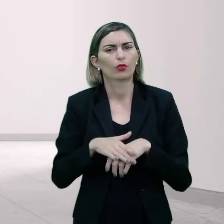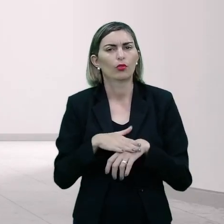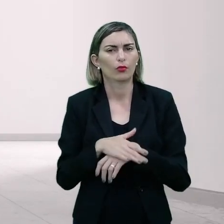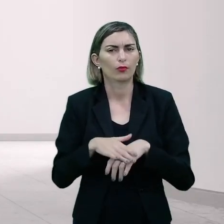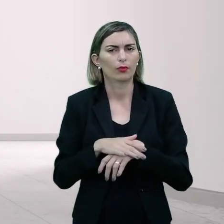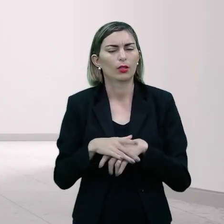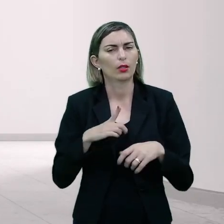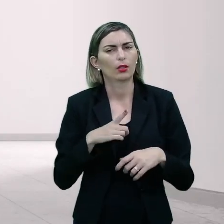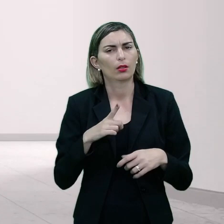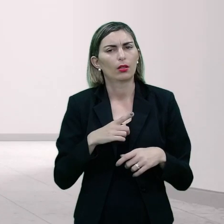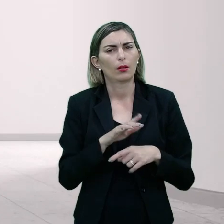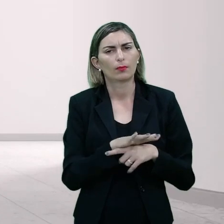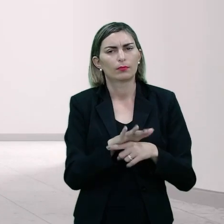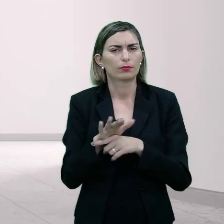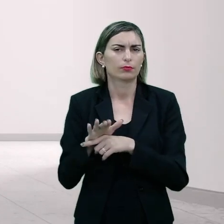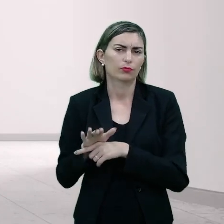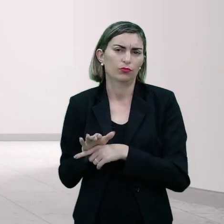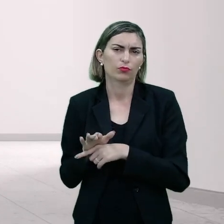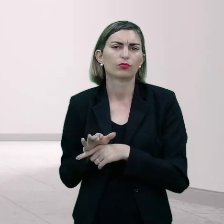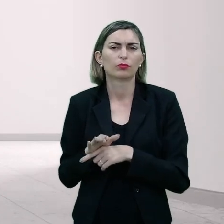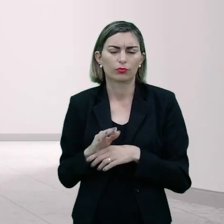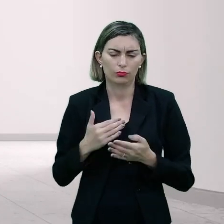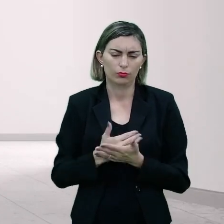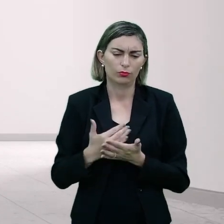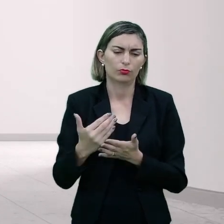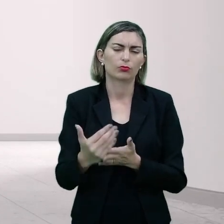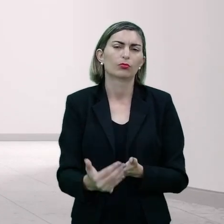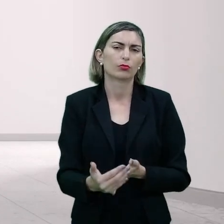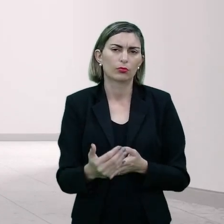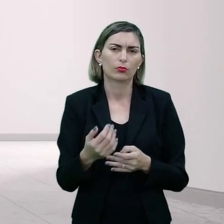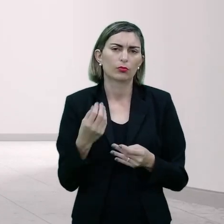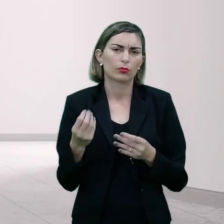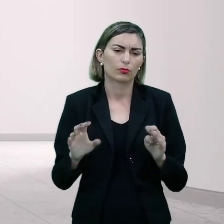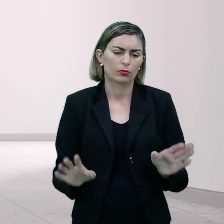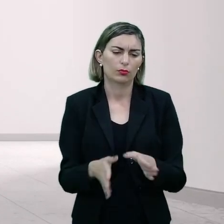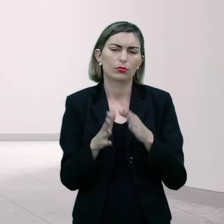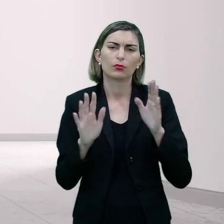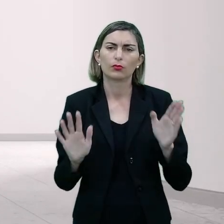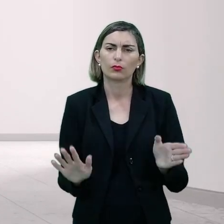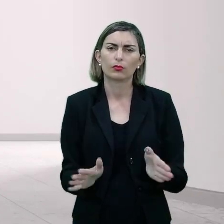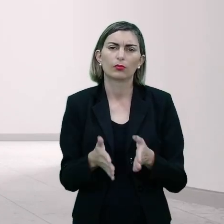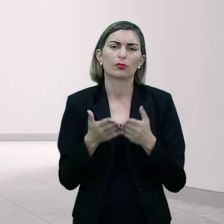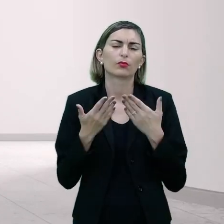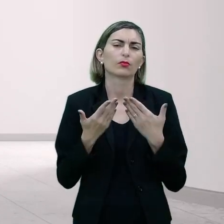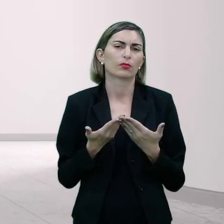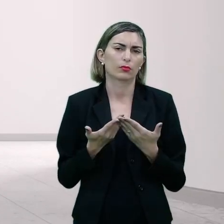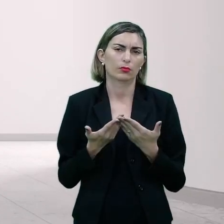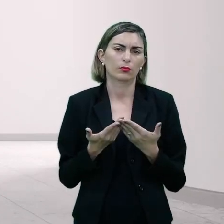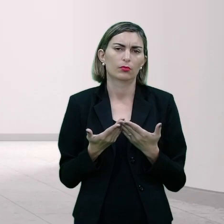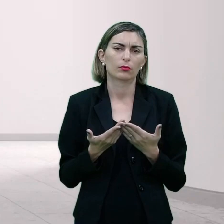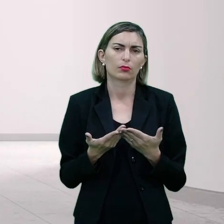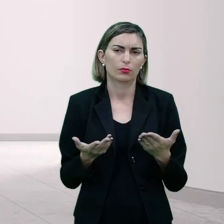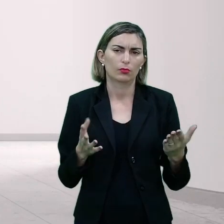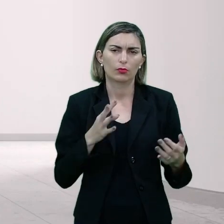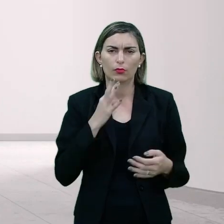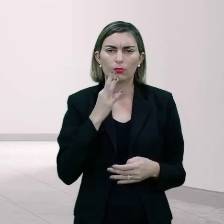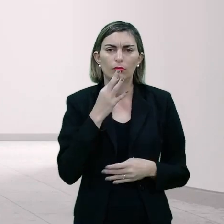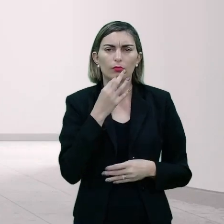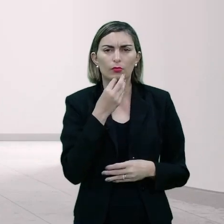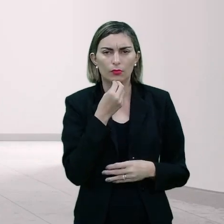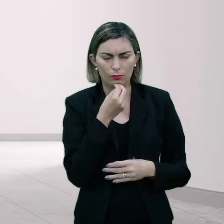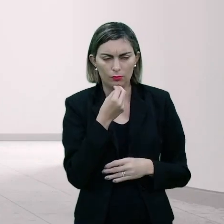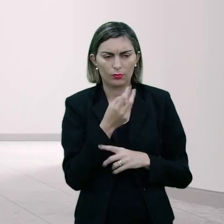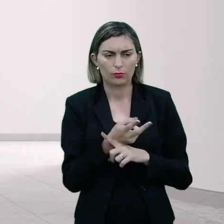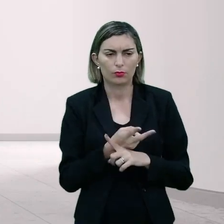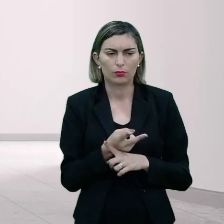ela tenha servido como um pontapé inicial, né, para estimular, né, o conhecimento, ou a busca